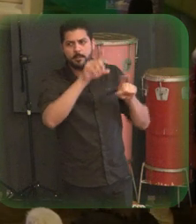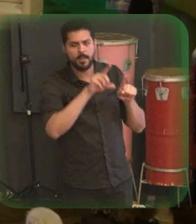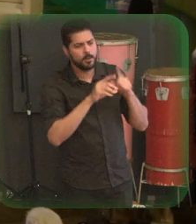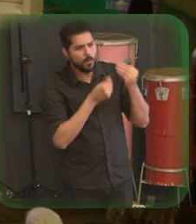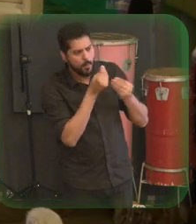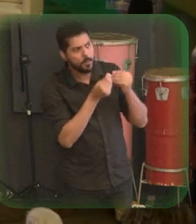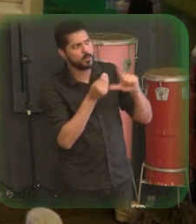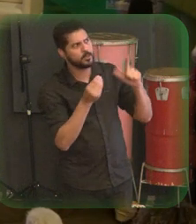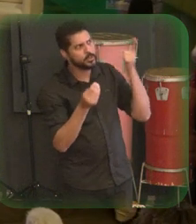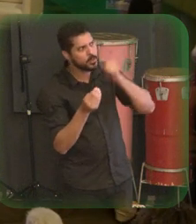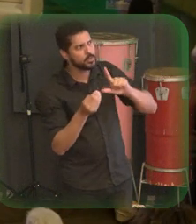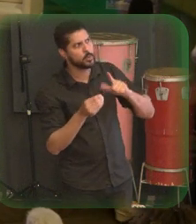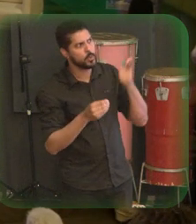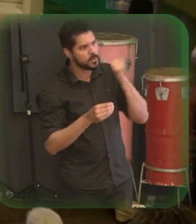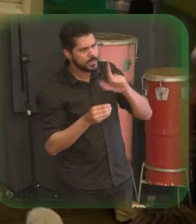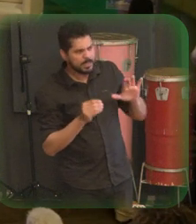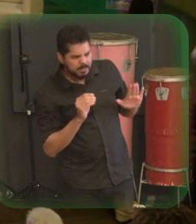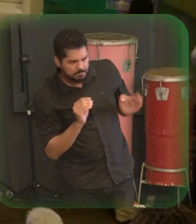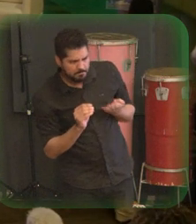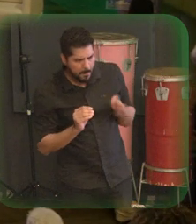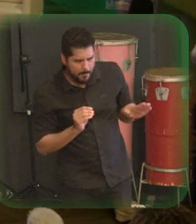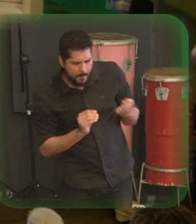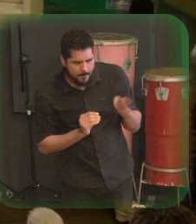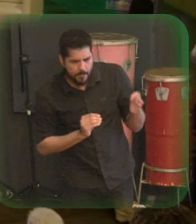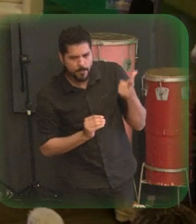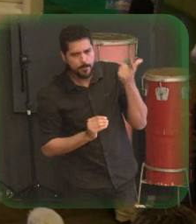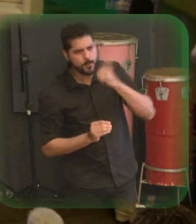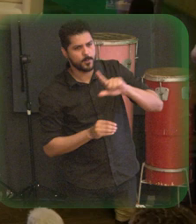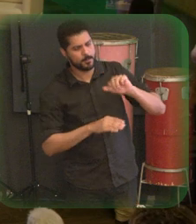políticas e também a organização econômica do mundo.